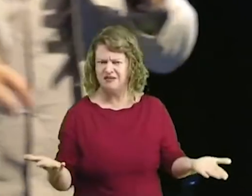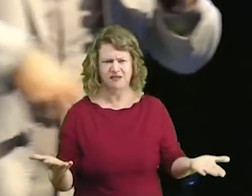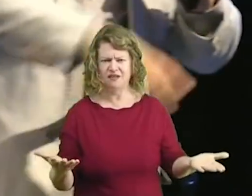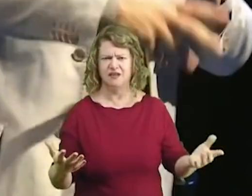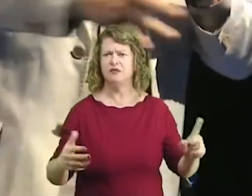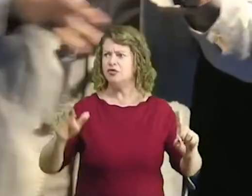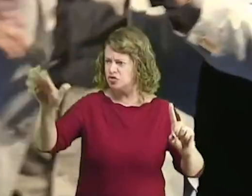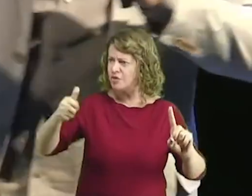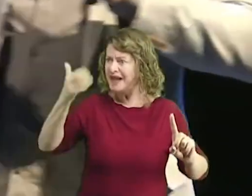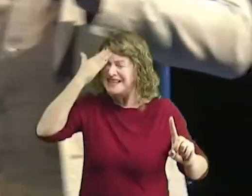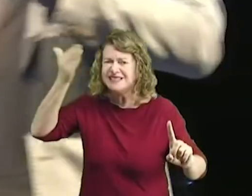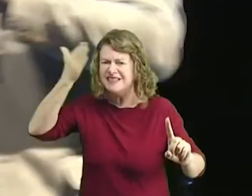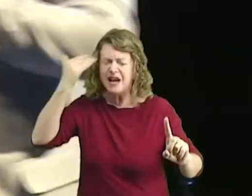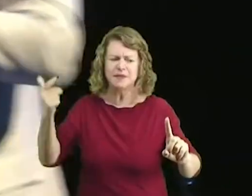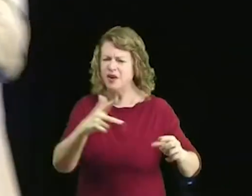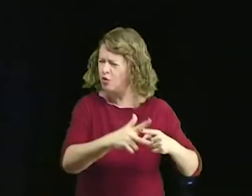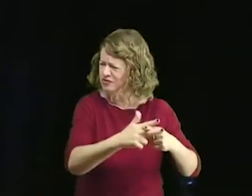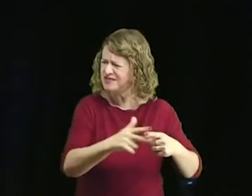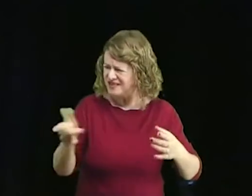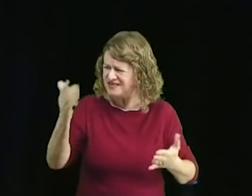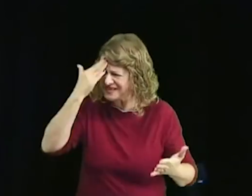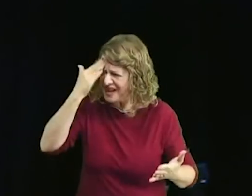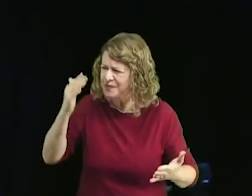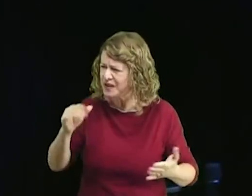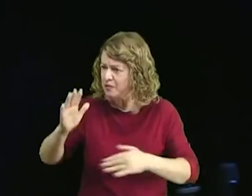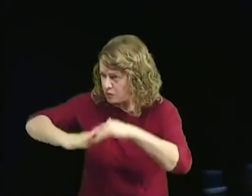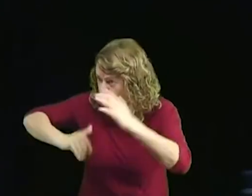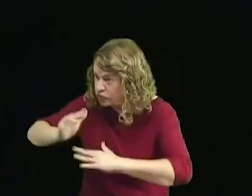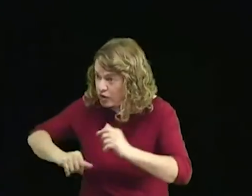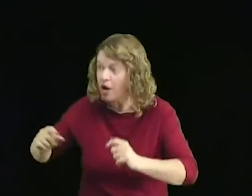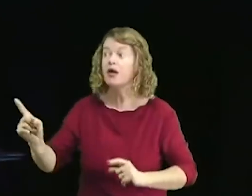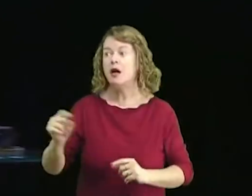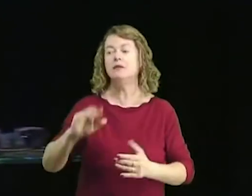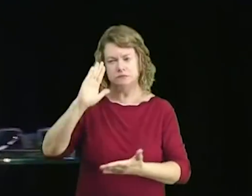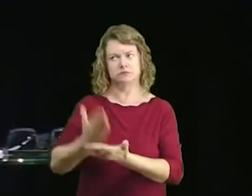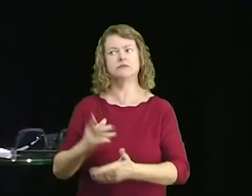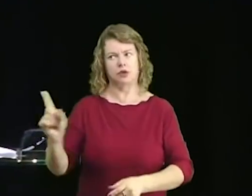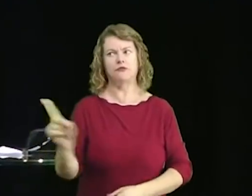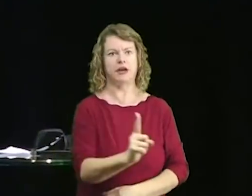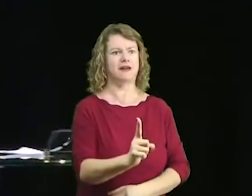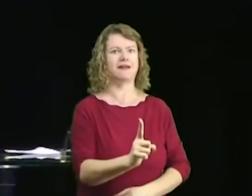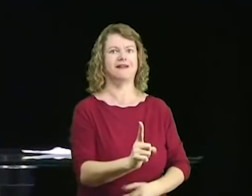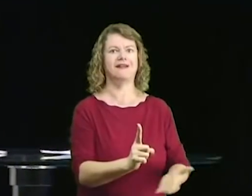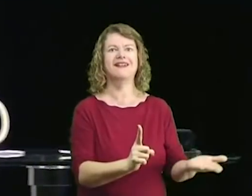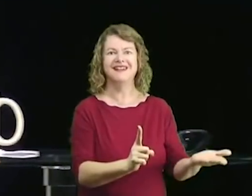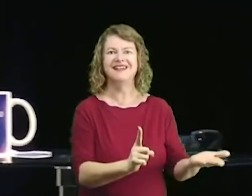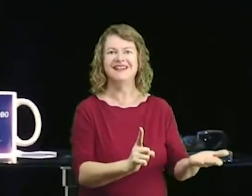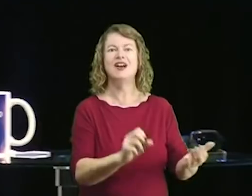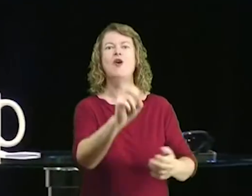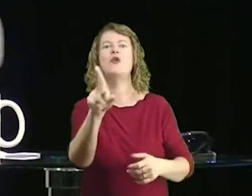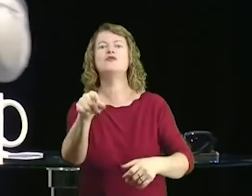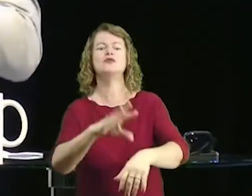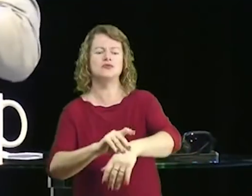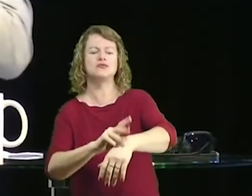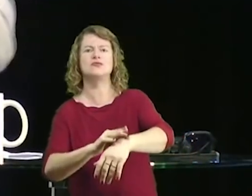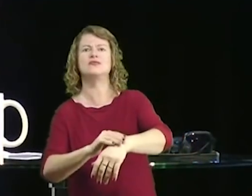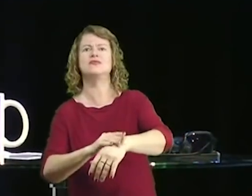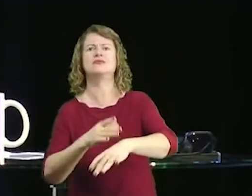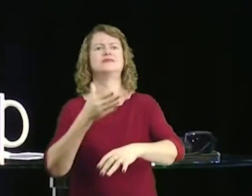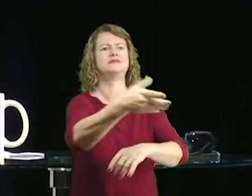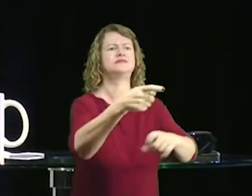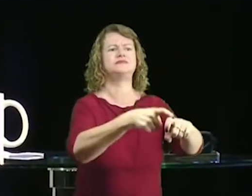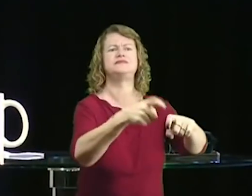Normalmente existem especialidades. Você está com um problema que é grave, você vai no clínico, o clínico diz, olha, o que eu posso te dar aqui é